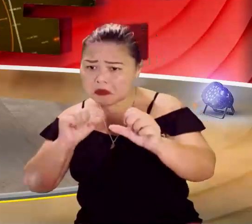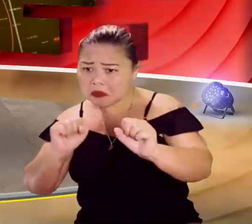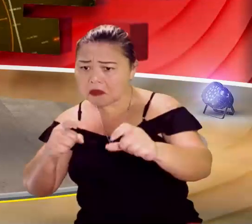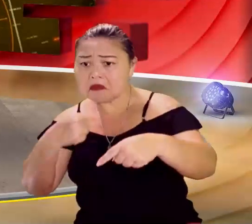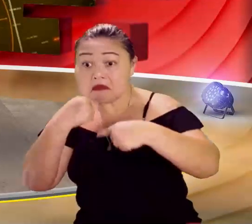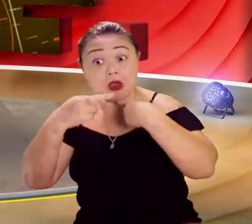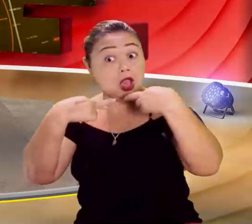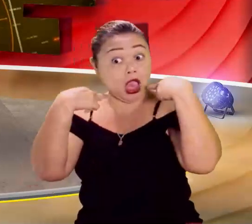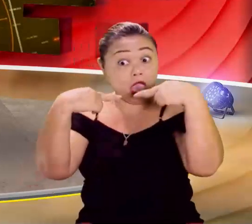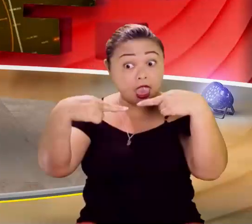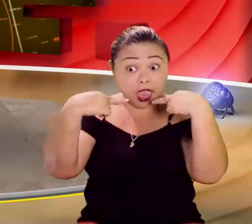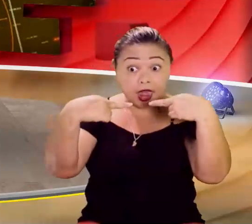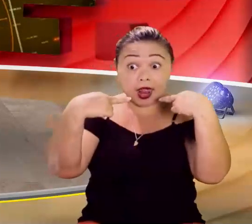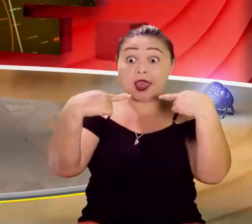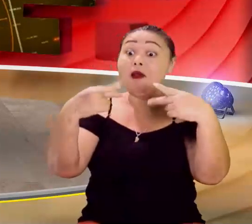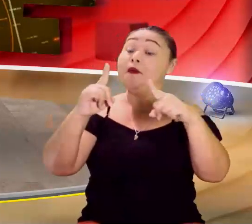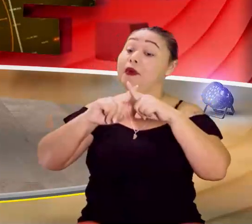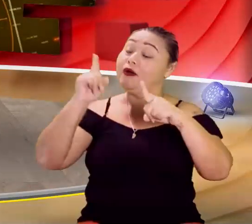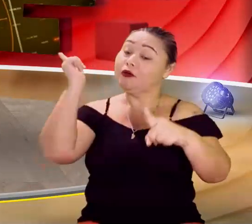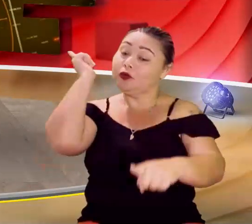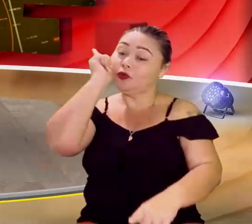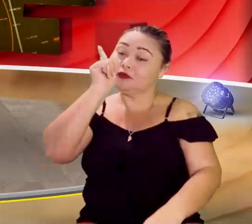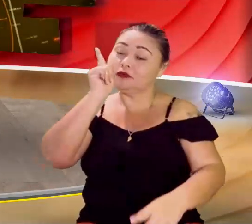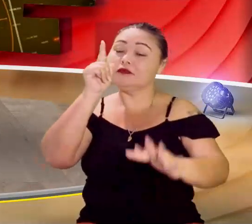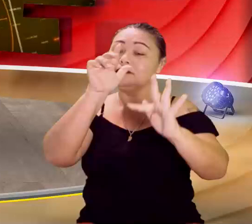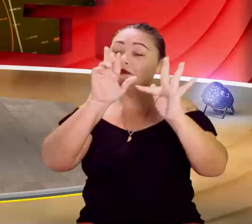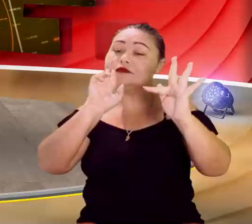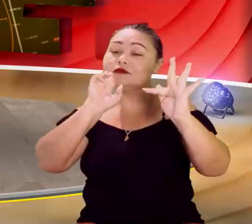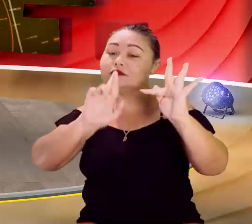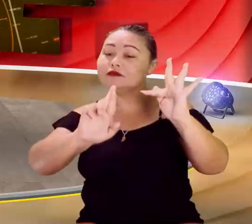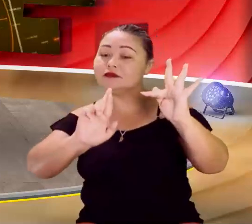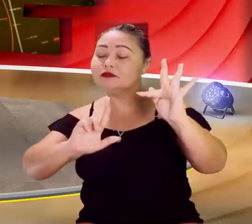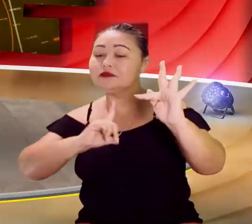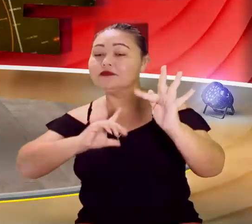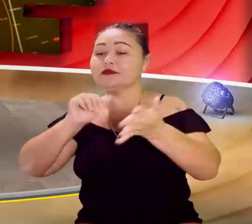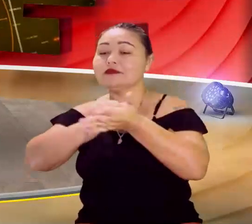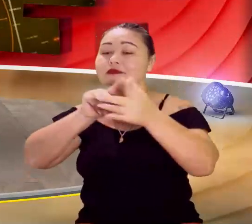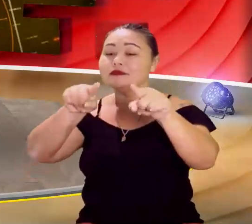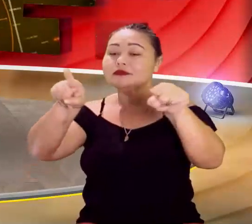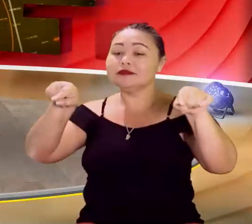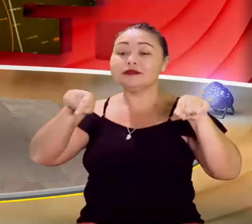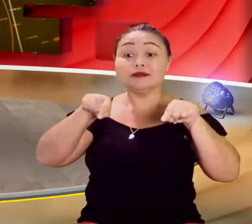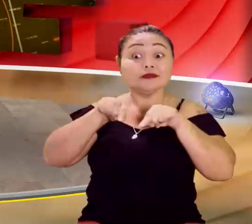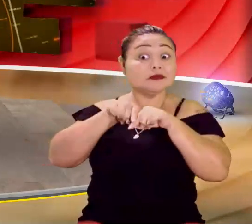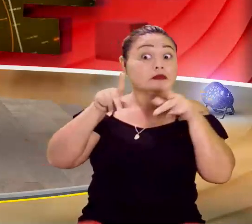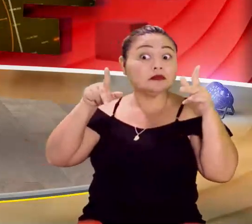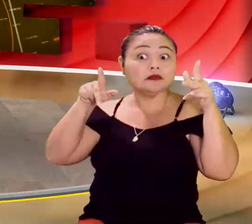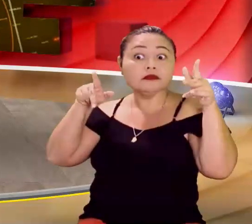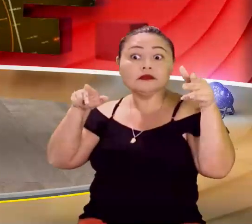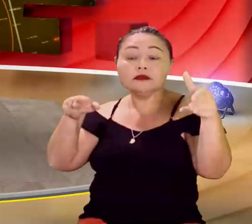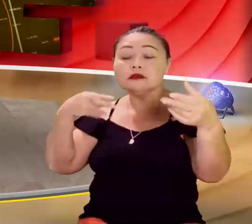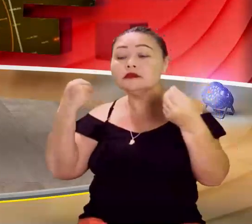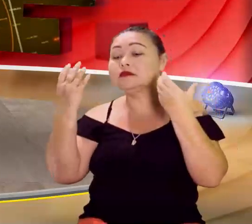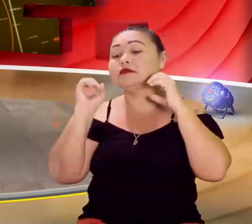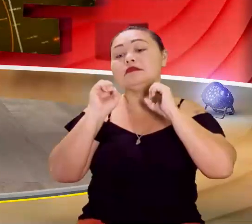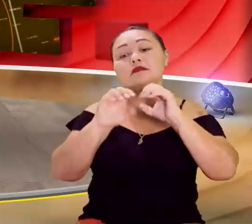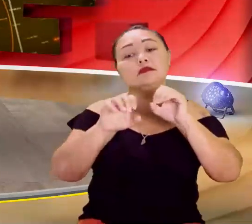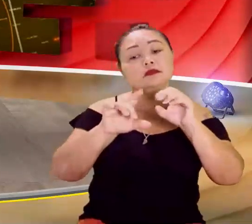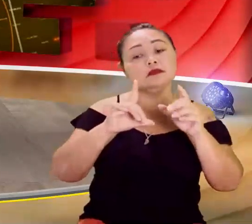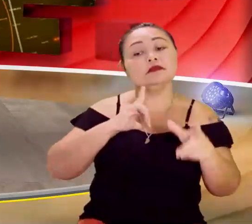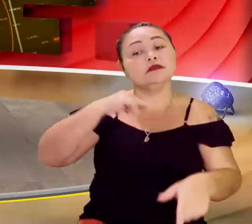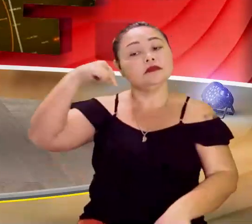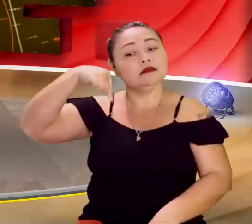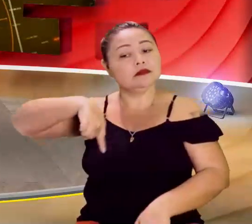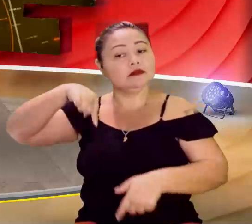né, reclamar, mas você vai conseguir resolver essa função, porque as atividades de sala vêm na mesma pegada, né? Como a gente ensina na aula, você